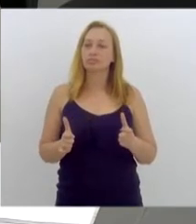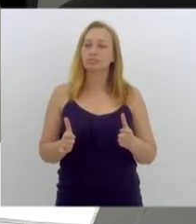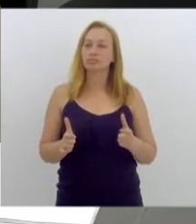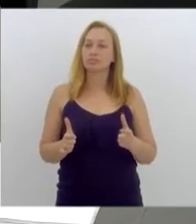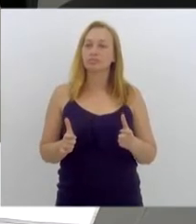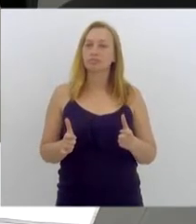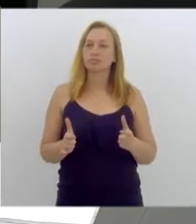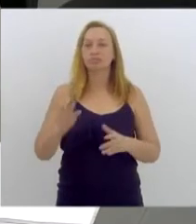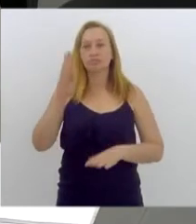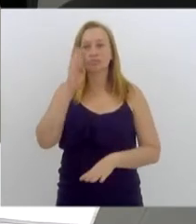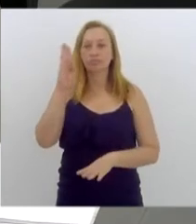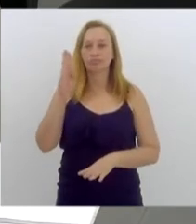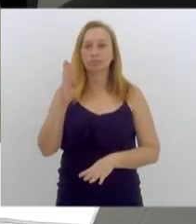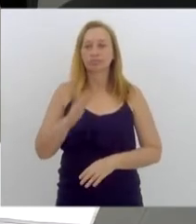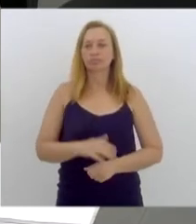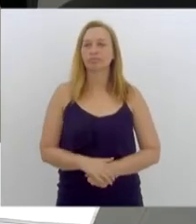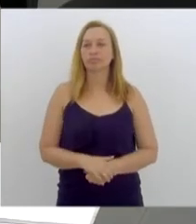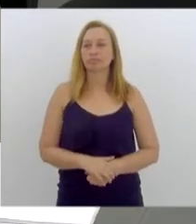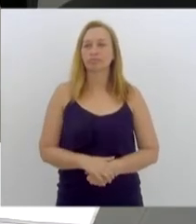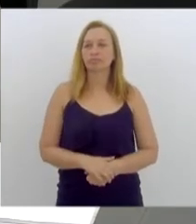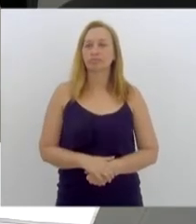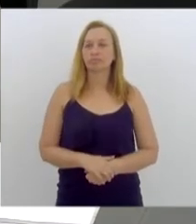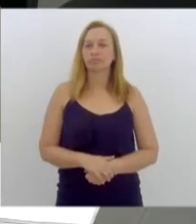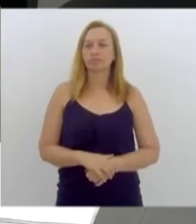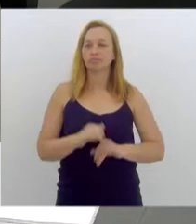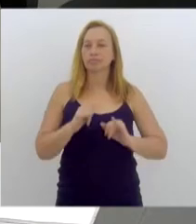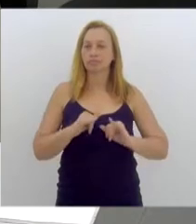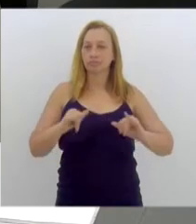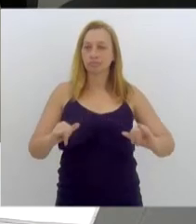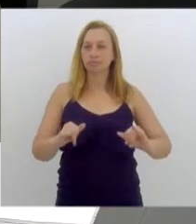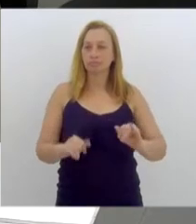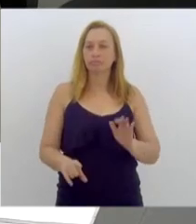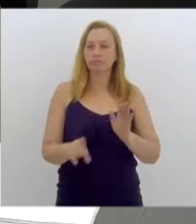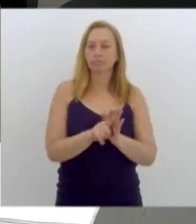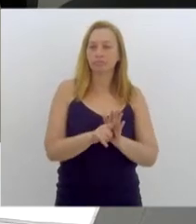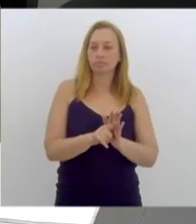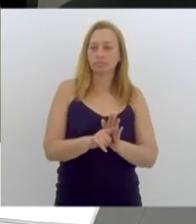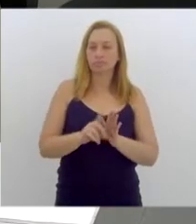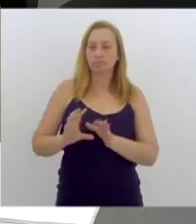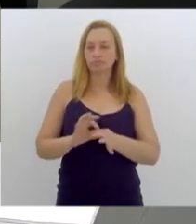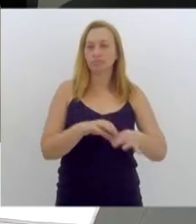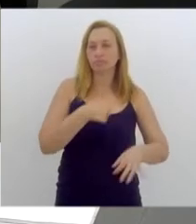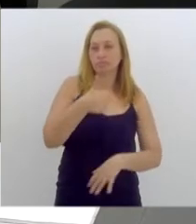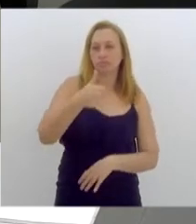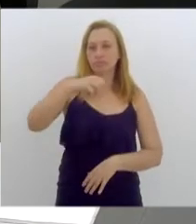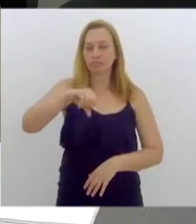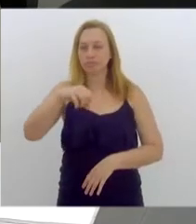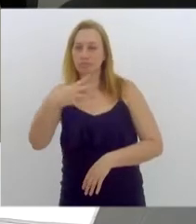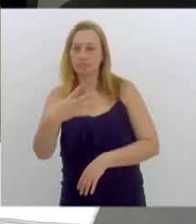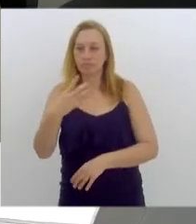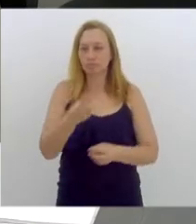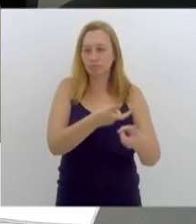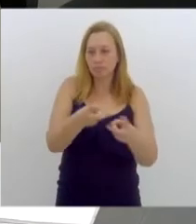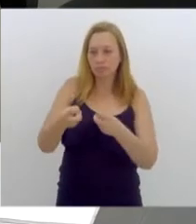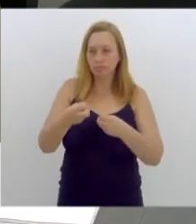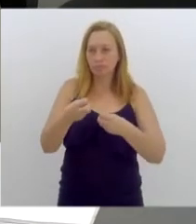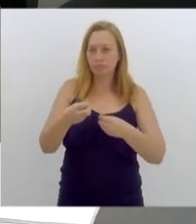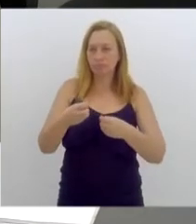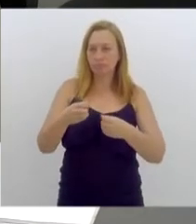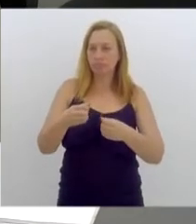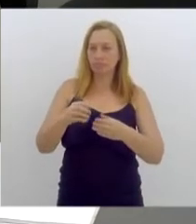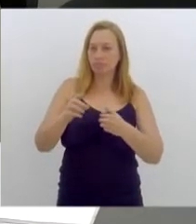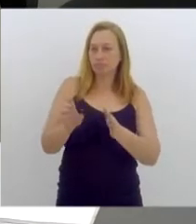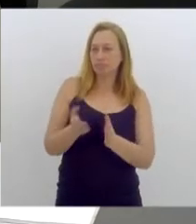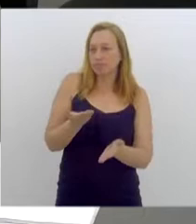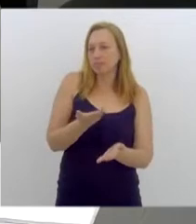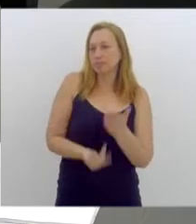principalmente ali em decorrência da publicação da complementar o 94 a gente começou a observar uma queda dessa inflação a